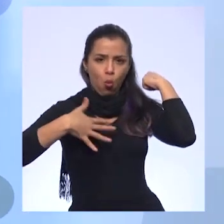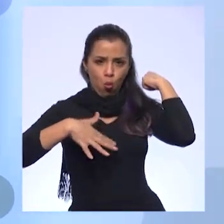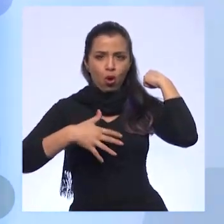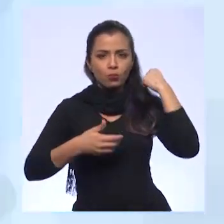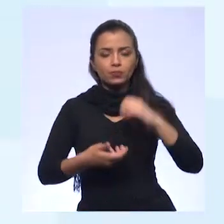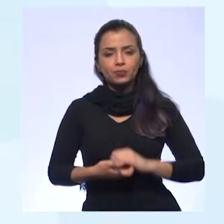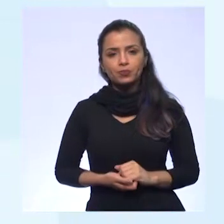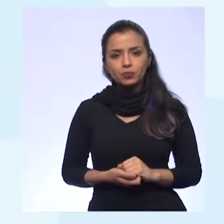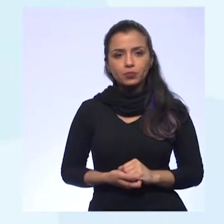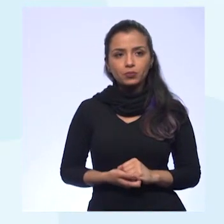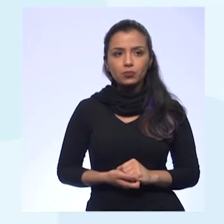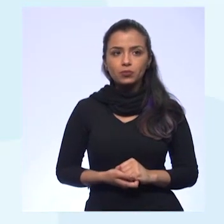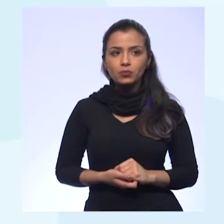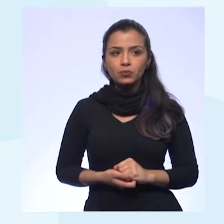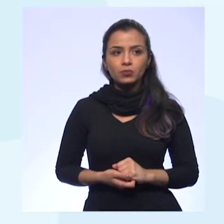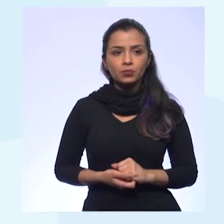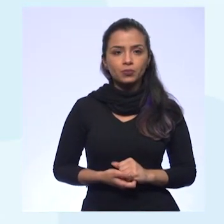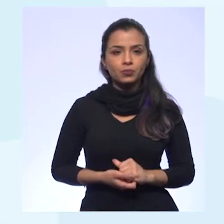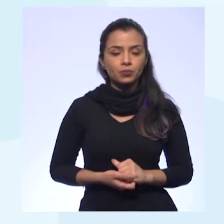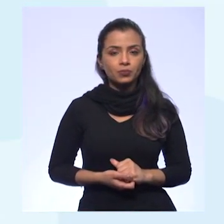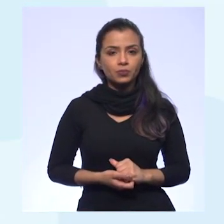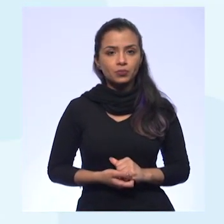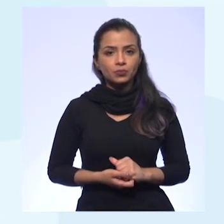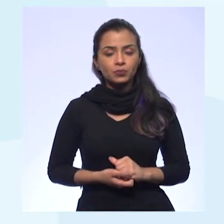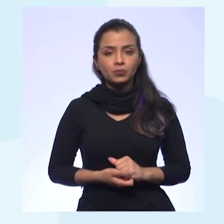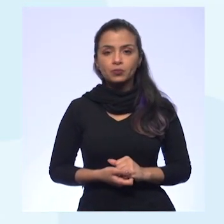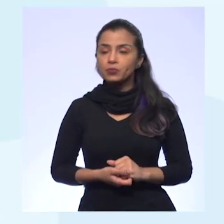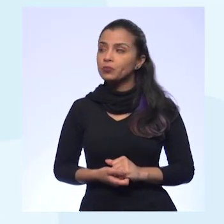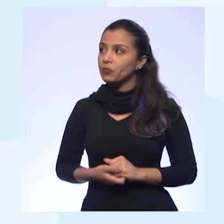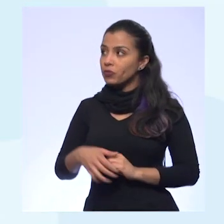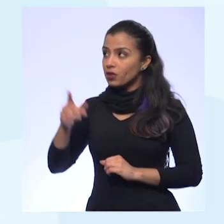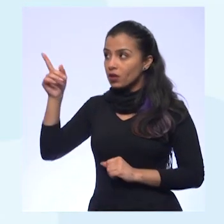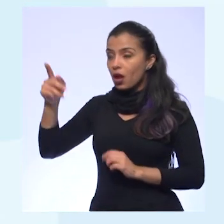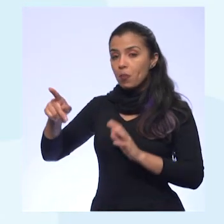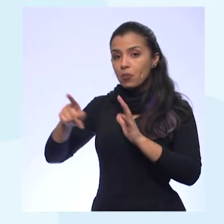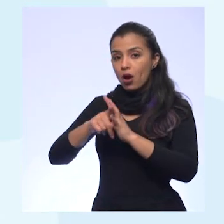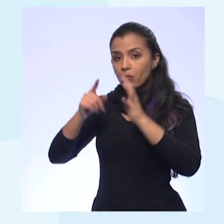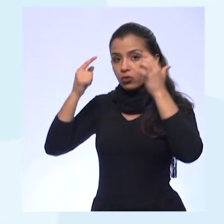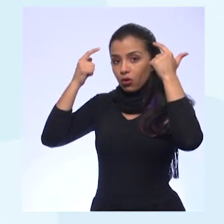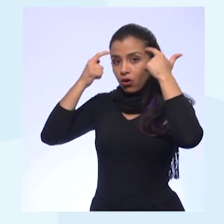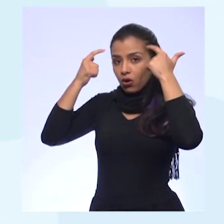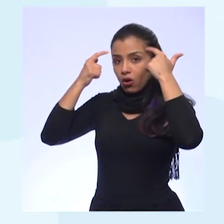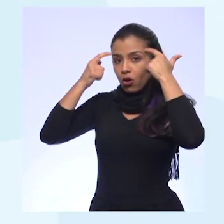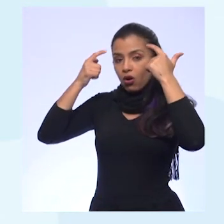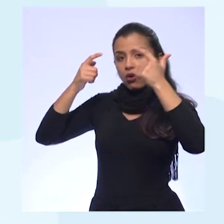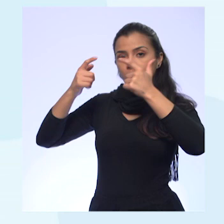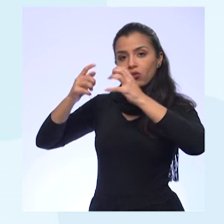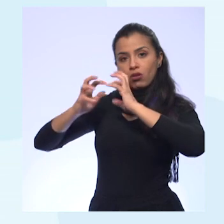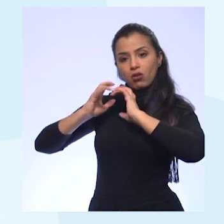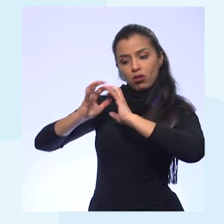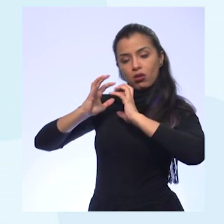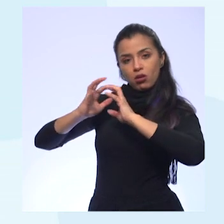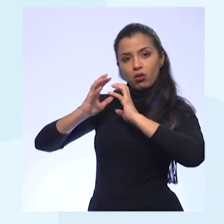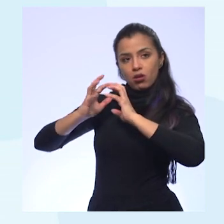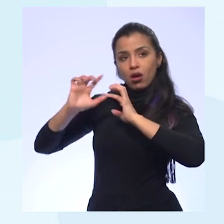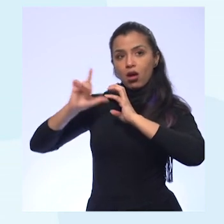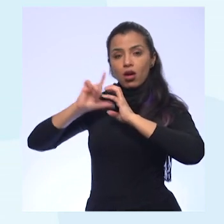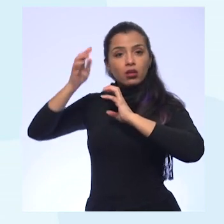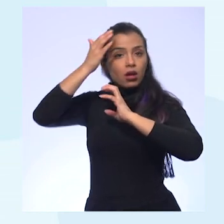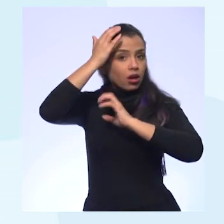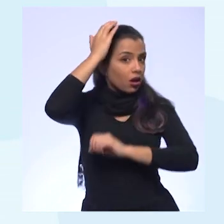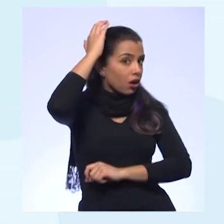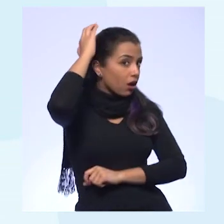Aí nós temos aí os ossos do crânio, que são planos, nós temos esses aí que a gente chama